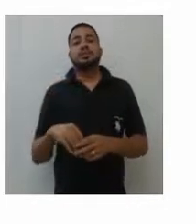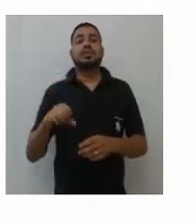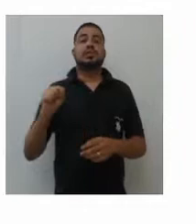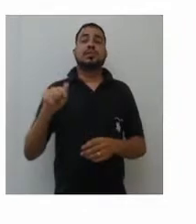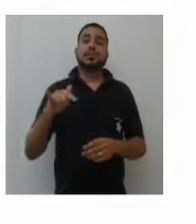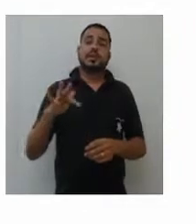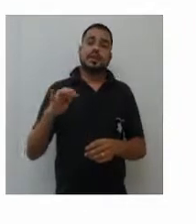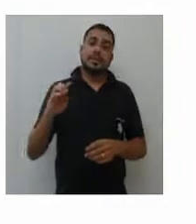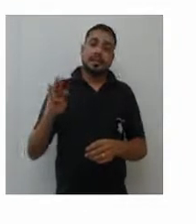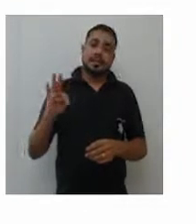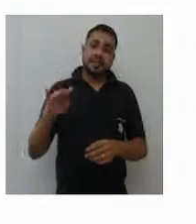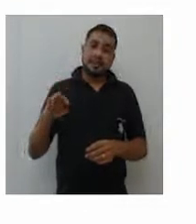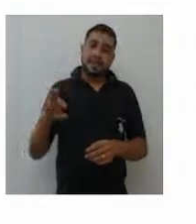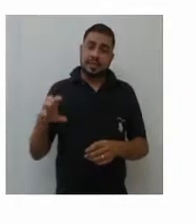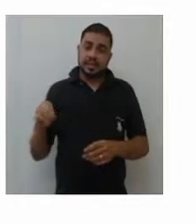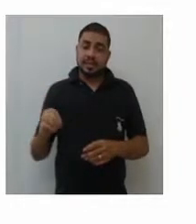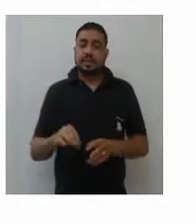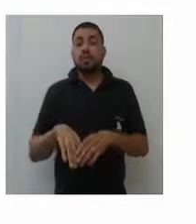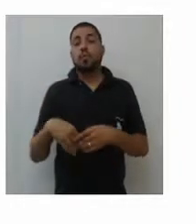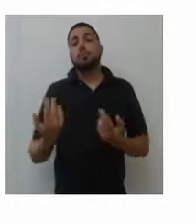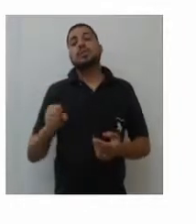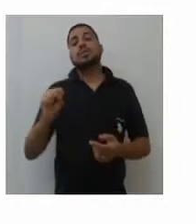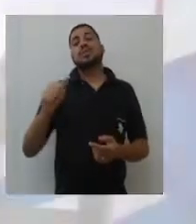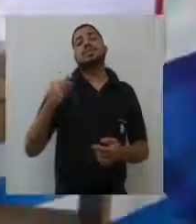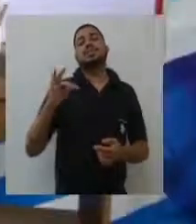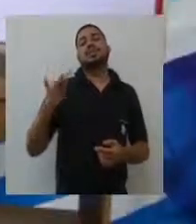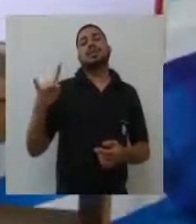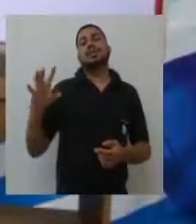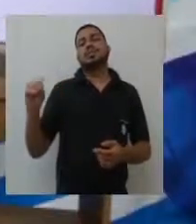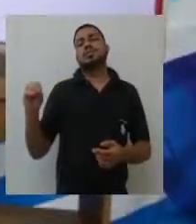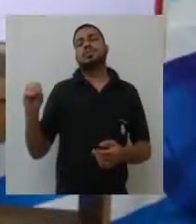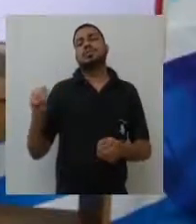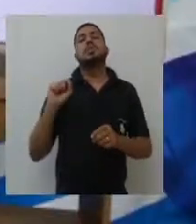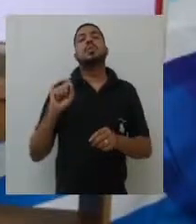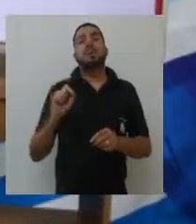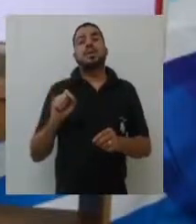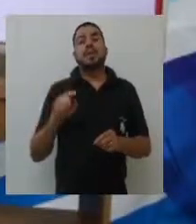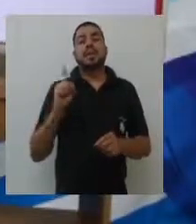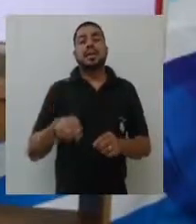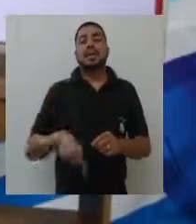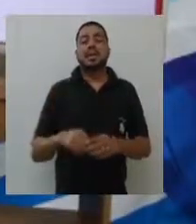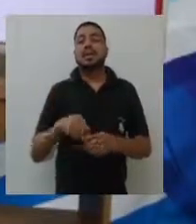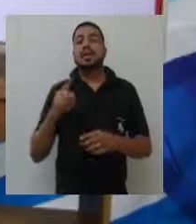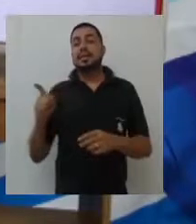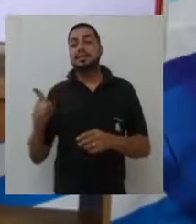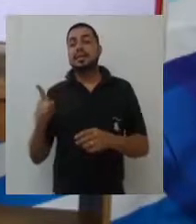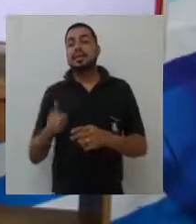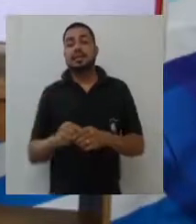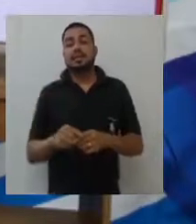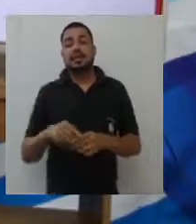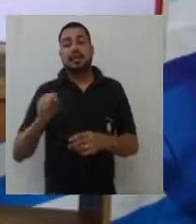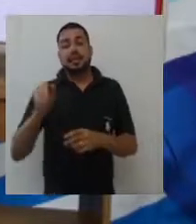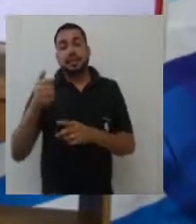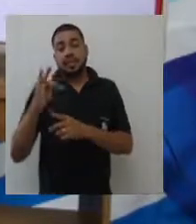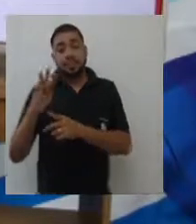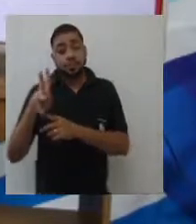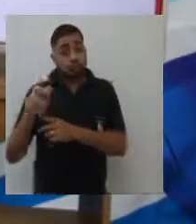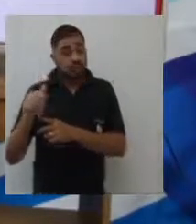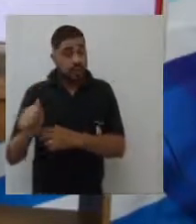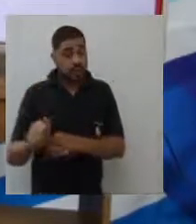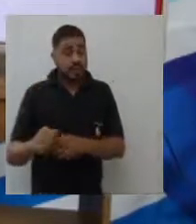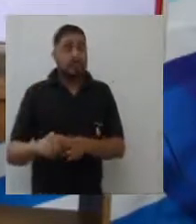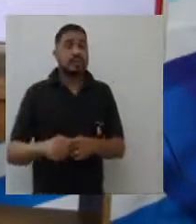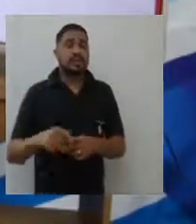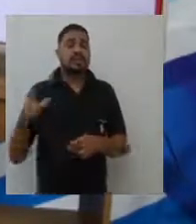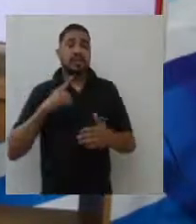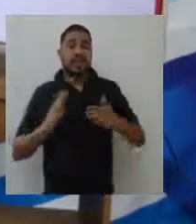ou coeficiente de saturação. O que é isso, pessoal? É o coeficiente que satura, olha, quando uma solução é saturada,